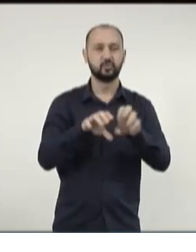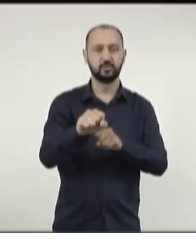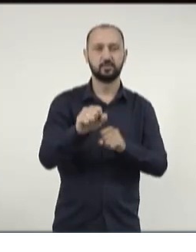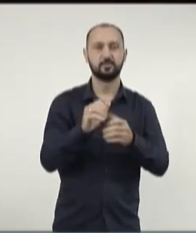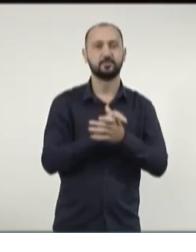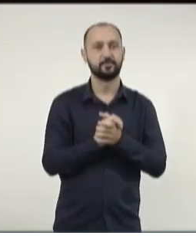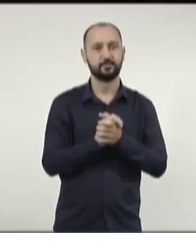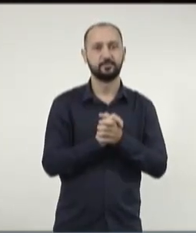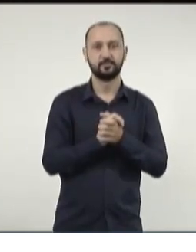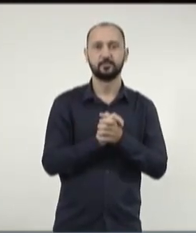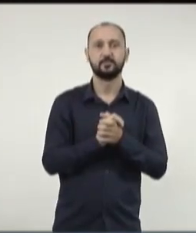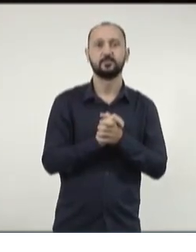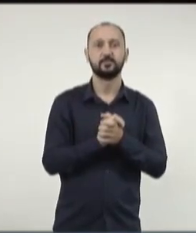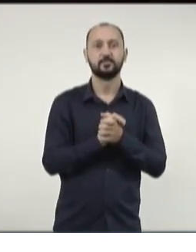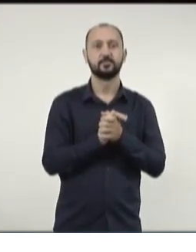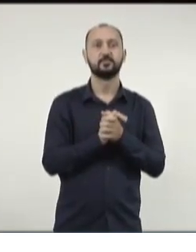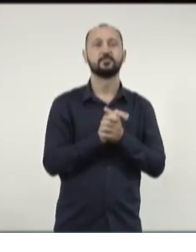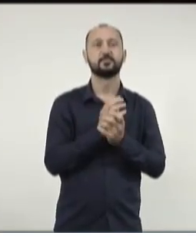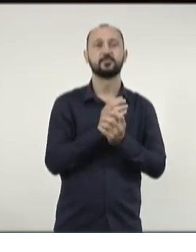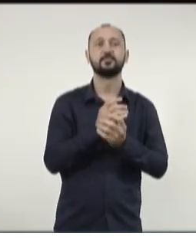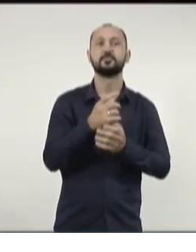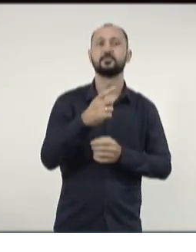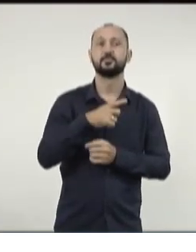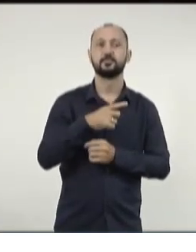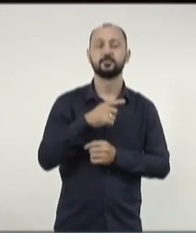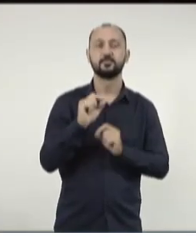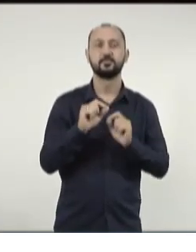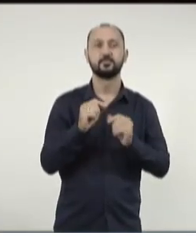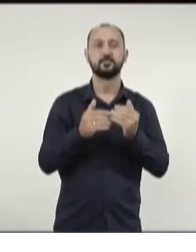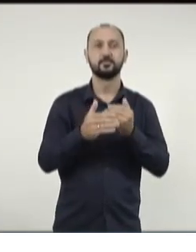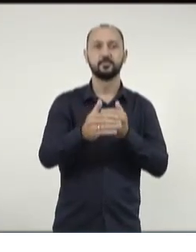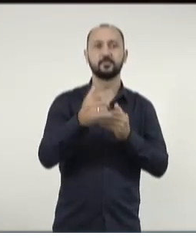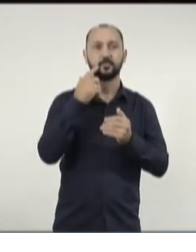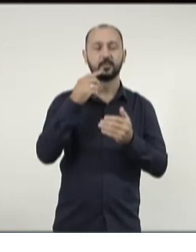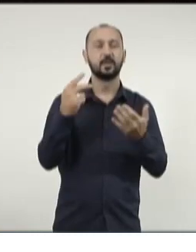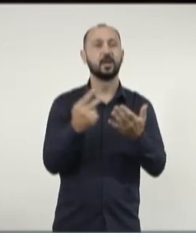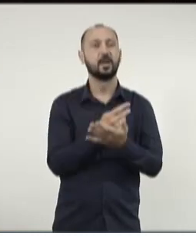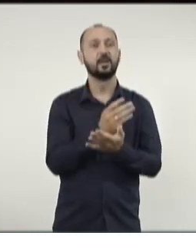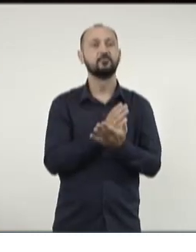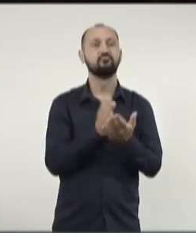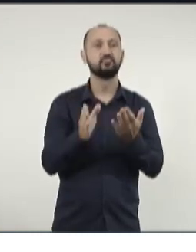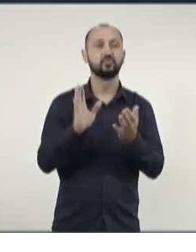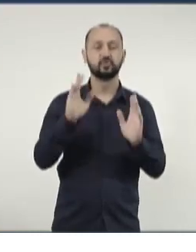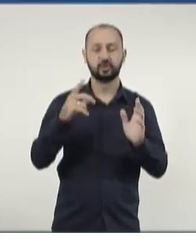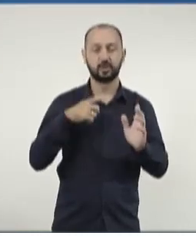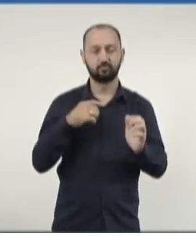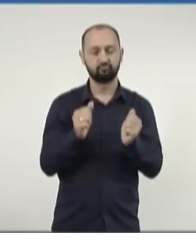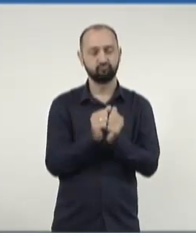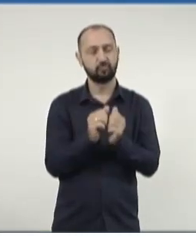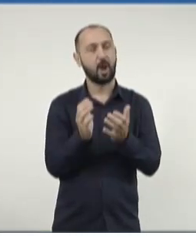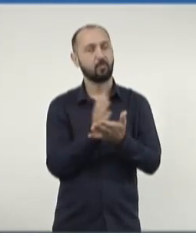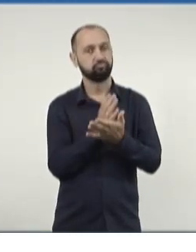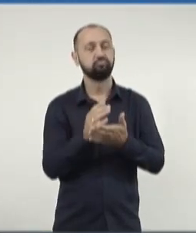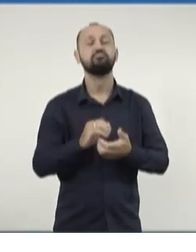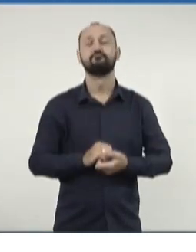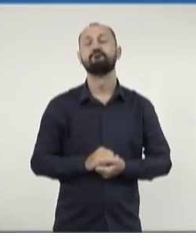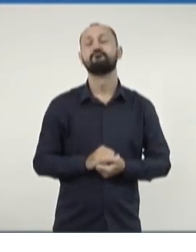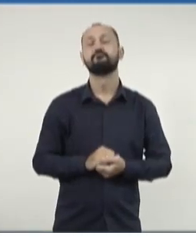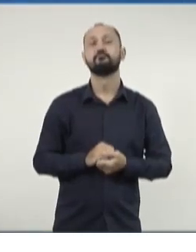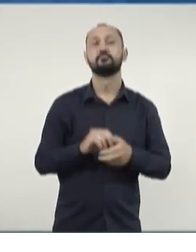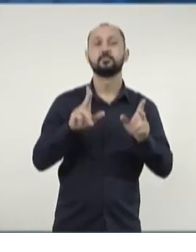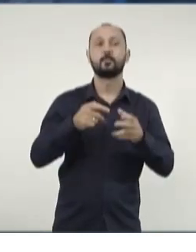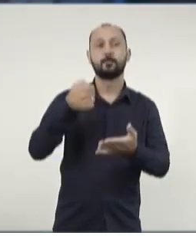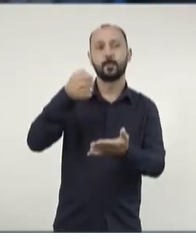graduação. Ou se a gente tem, vamos dizer, em disciplinas que já existem, né? Então, questão